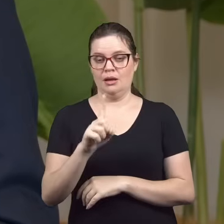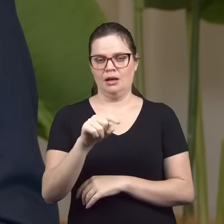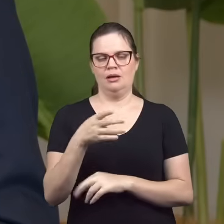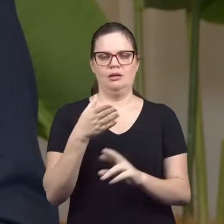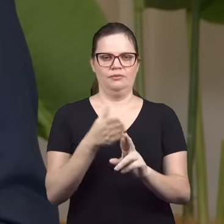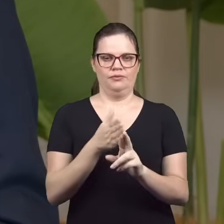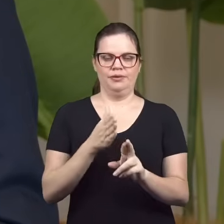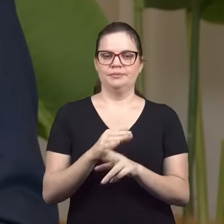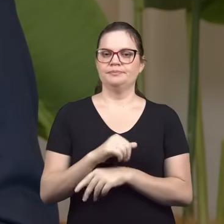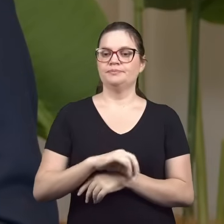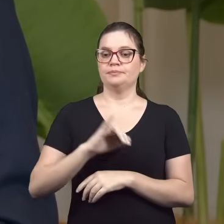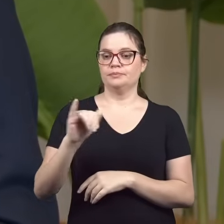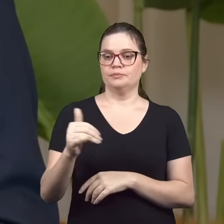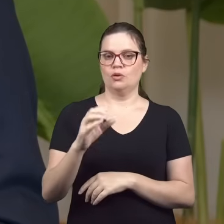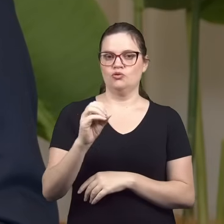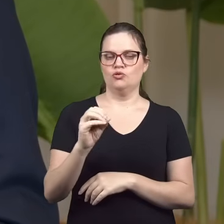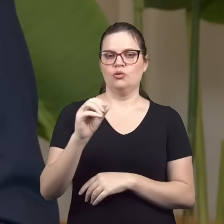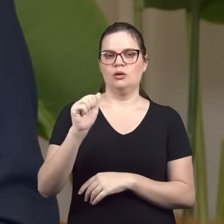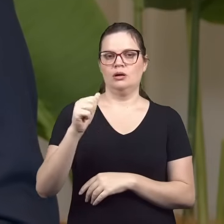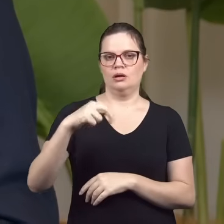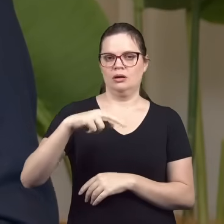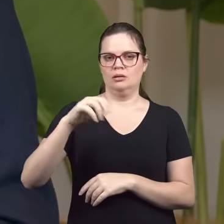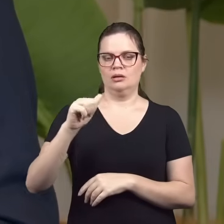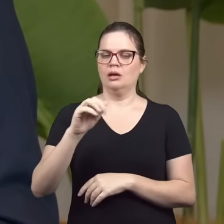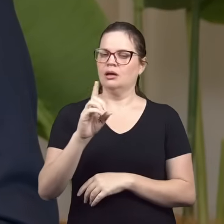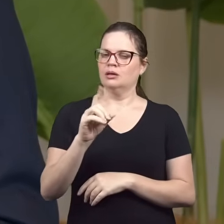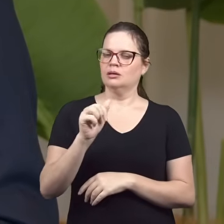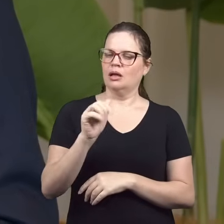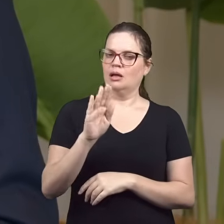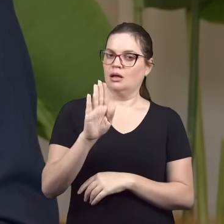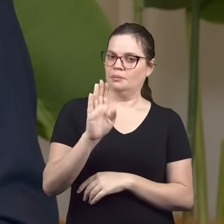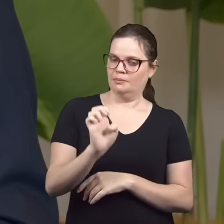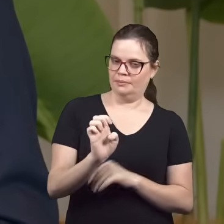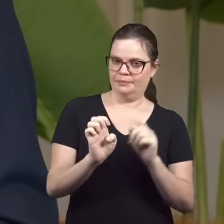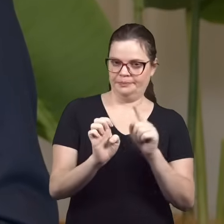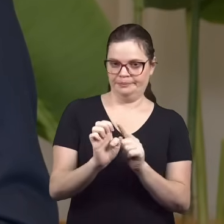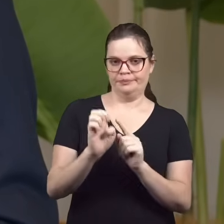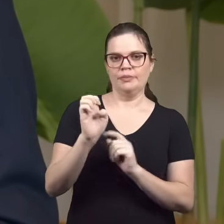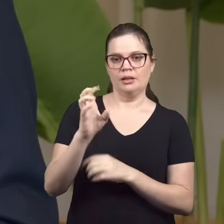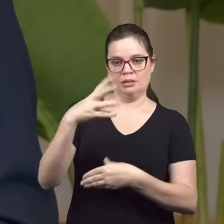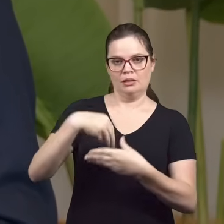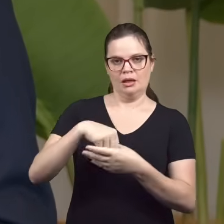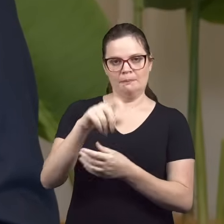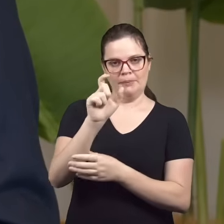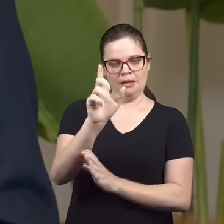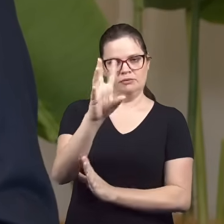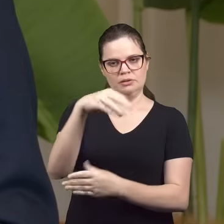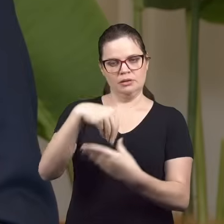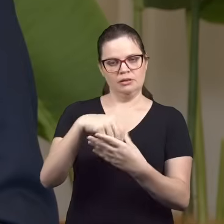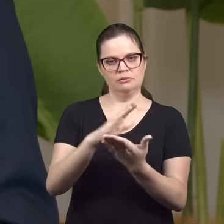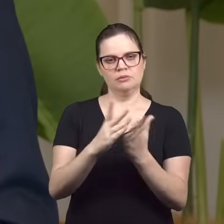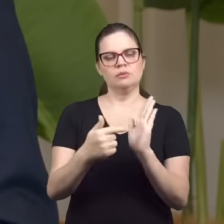Jonadab ele é citado na palavra quando Jeú é levantado